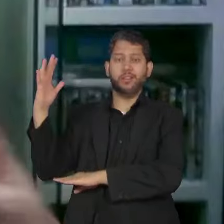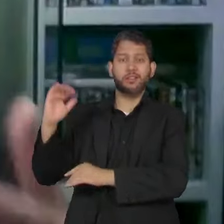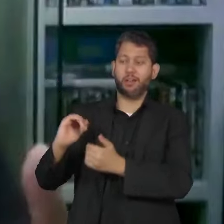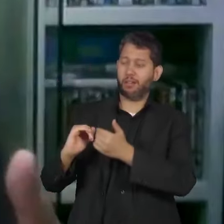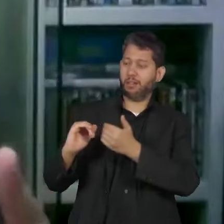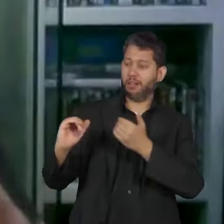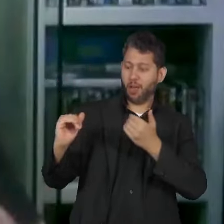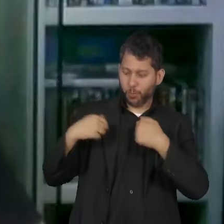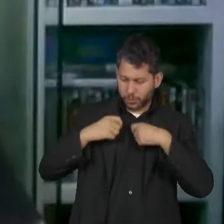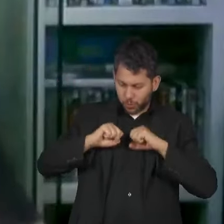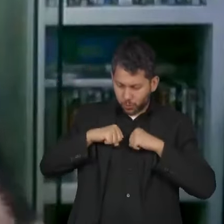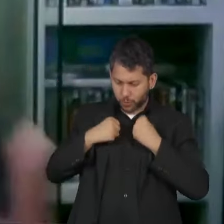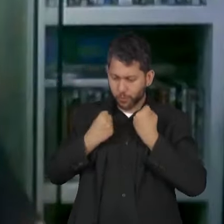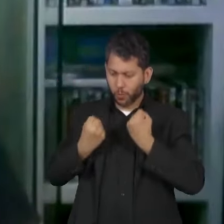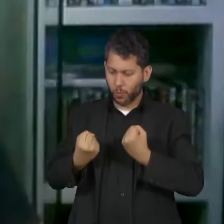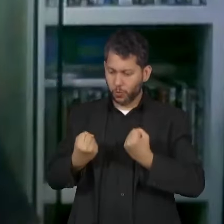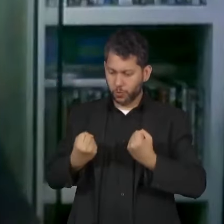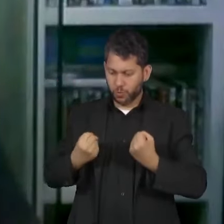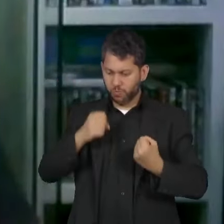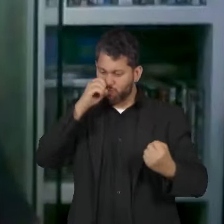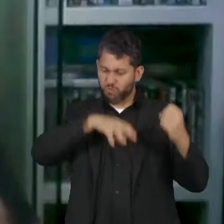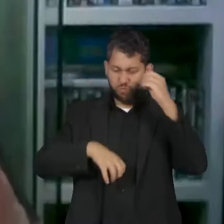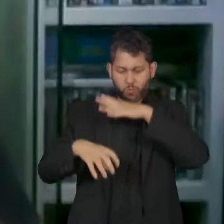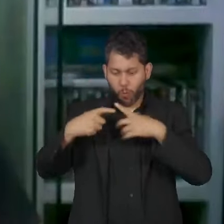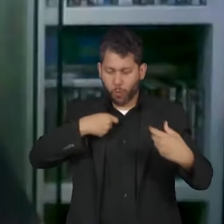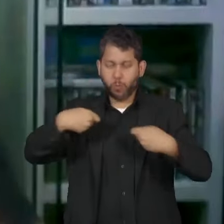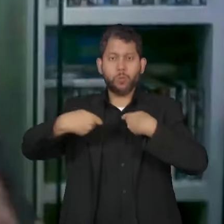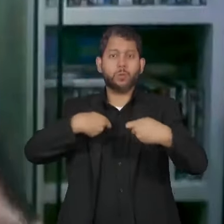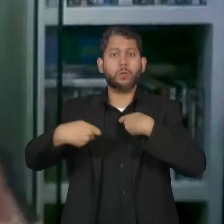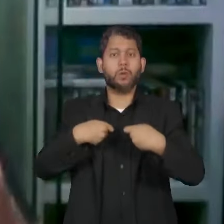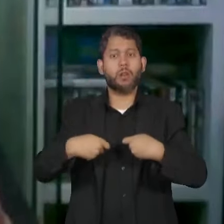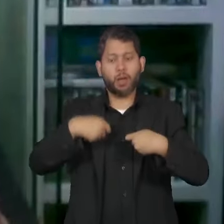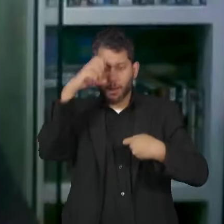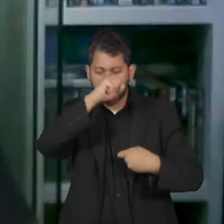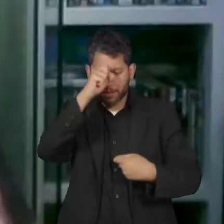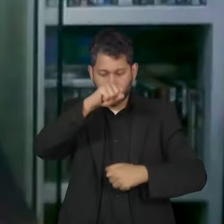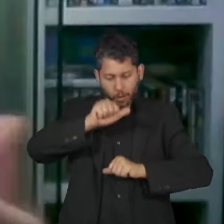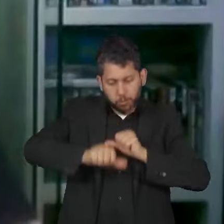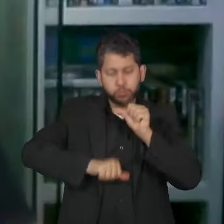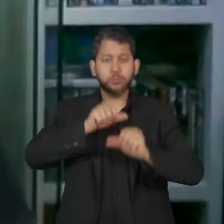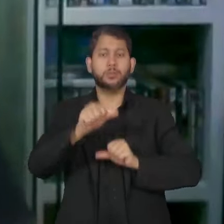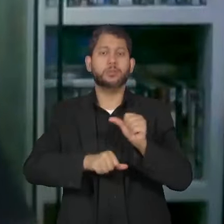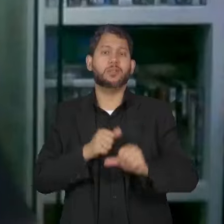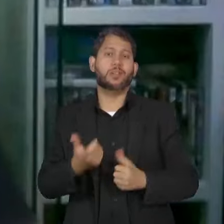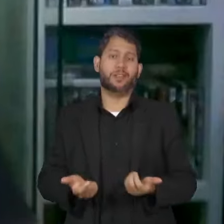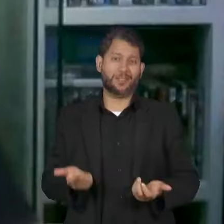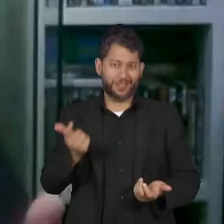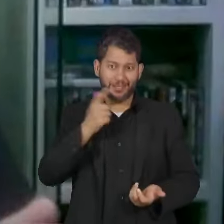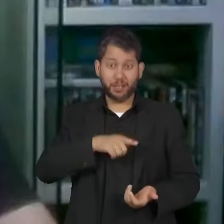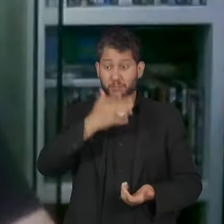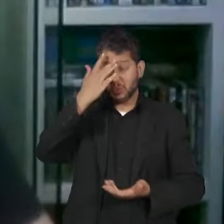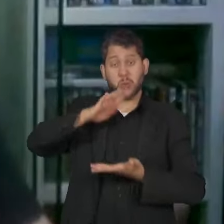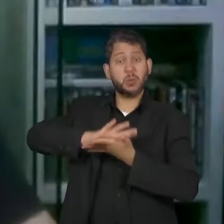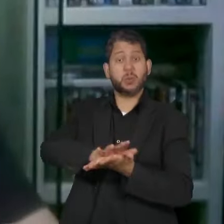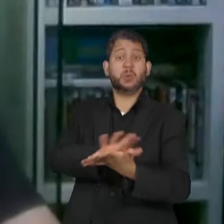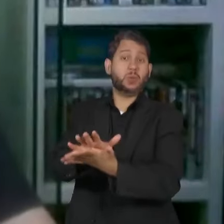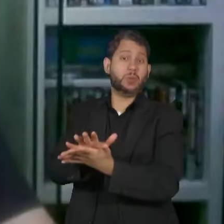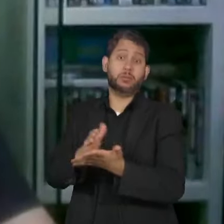nossa natureza fluir, a gente vai ser agressivo, a gente vai ser violento, vai lutar para a sobrevivência, passando sobre os outros.